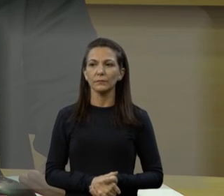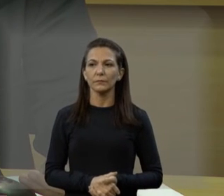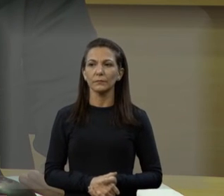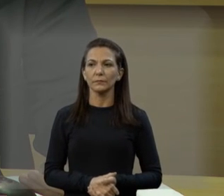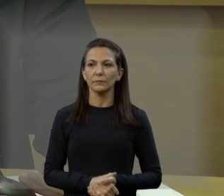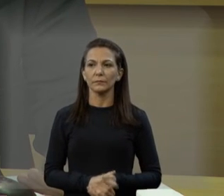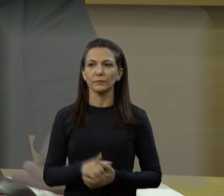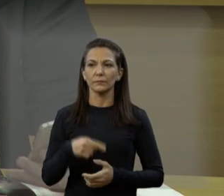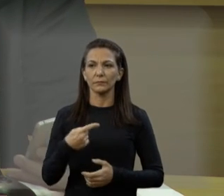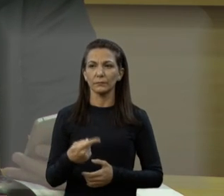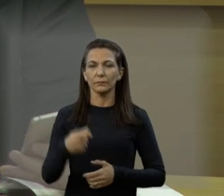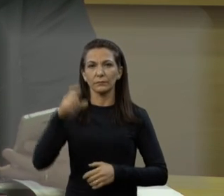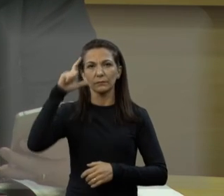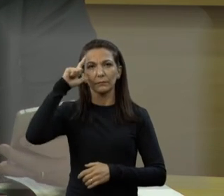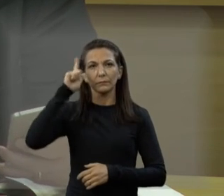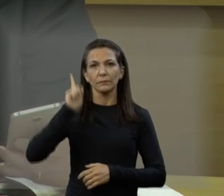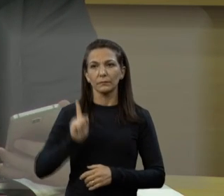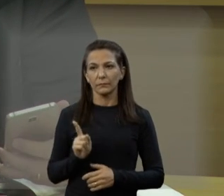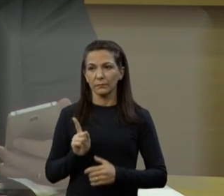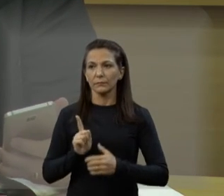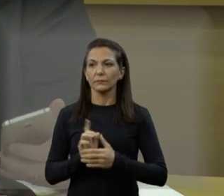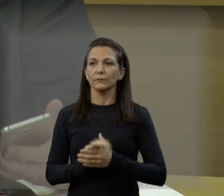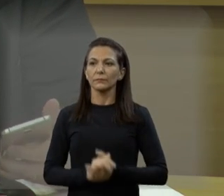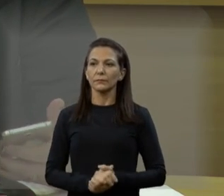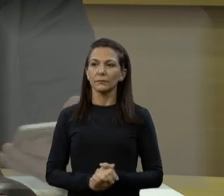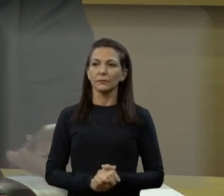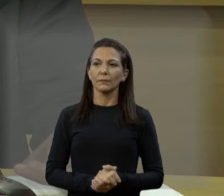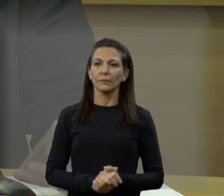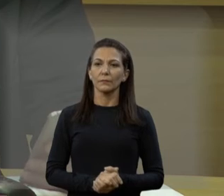palavra Vereador Gerson da farmácia